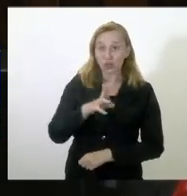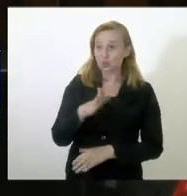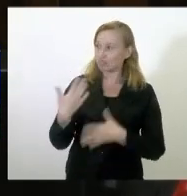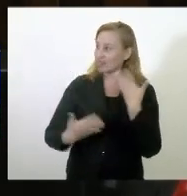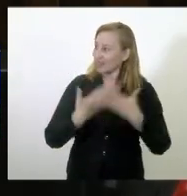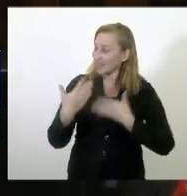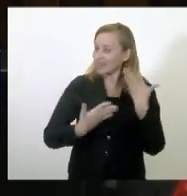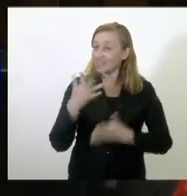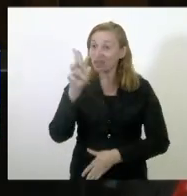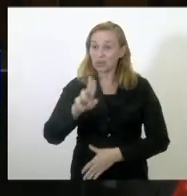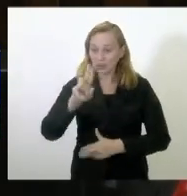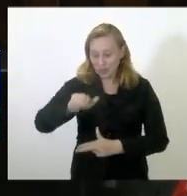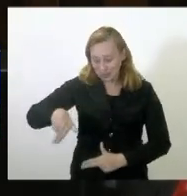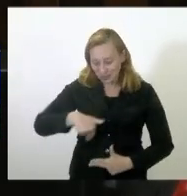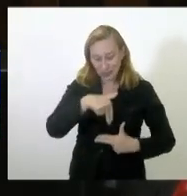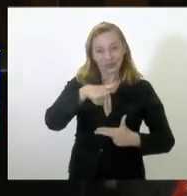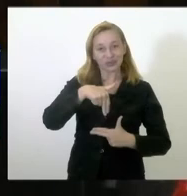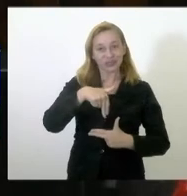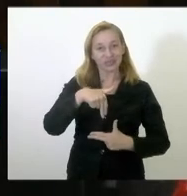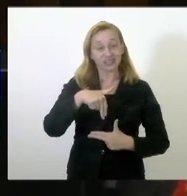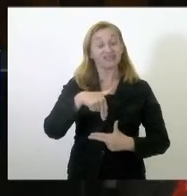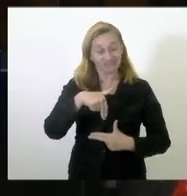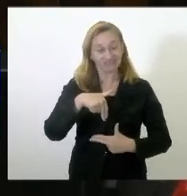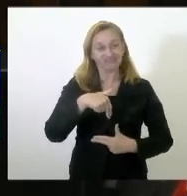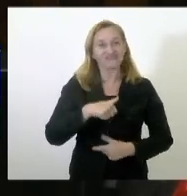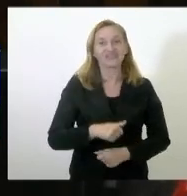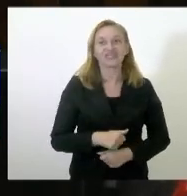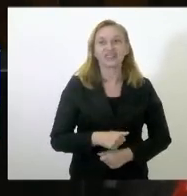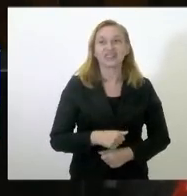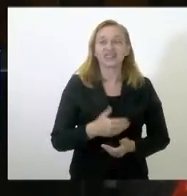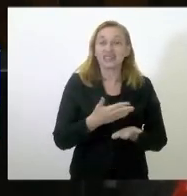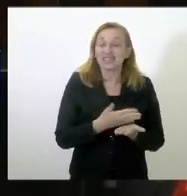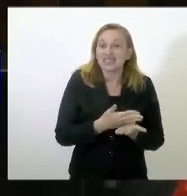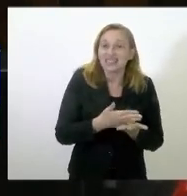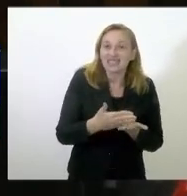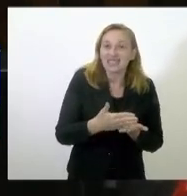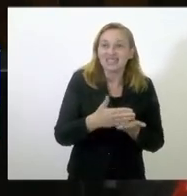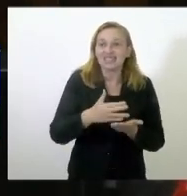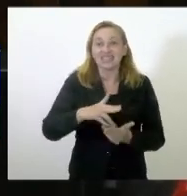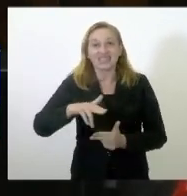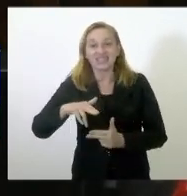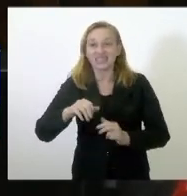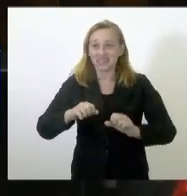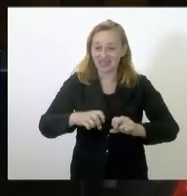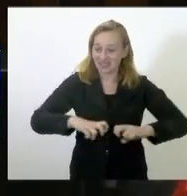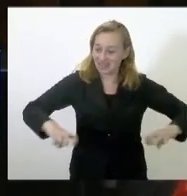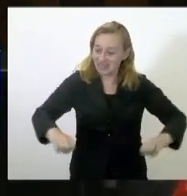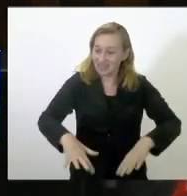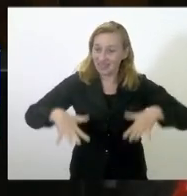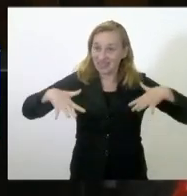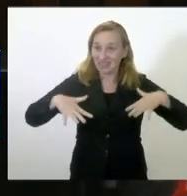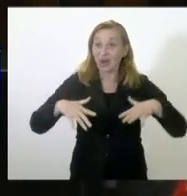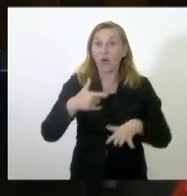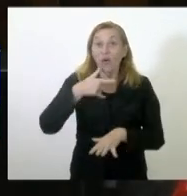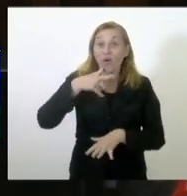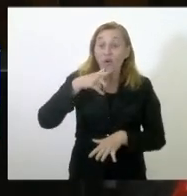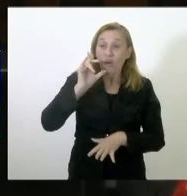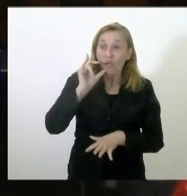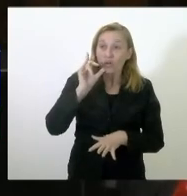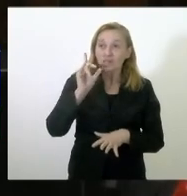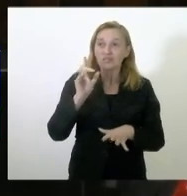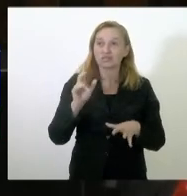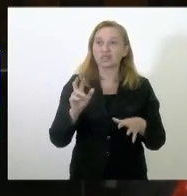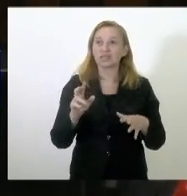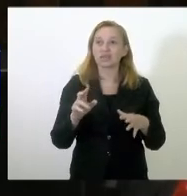que faço uso dessa tribuna, debutando nessa tribuna, inaugurando esse plenário, numa sessão que tivemos ontem, uma sessão com